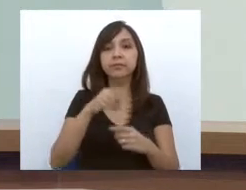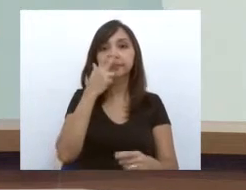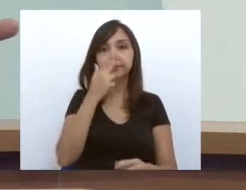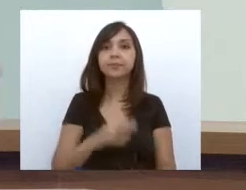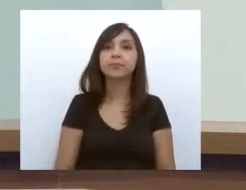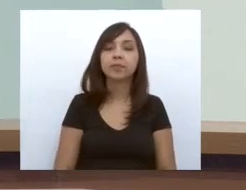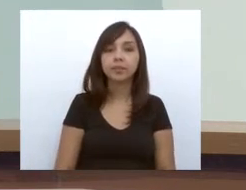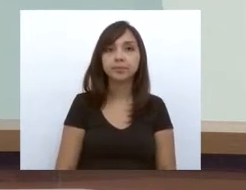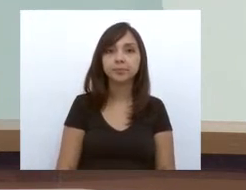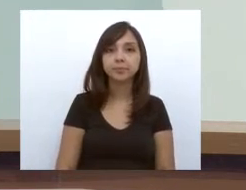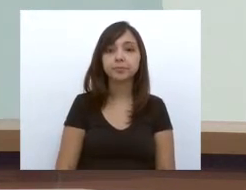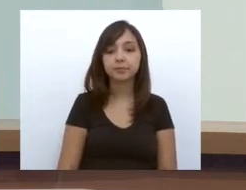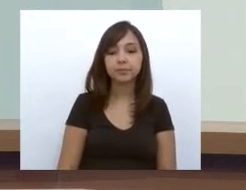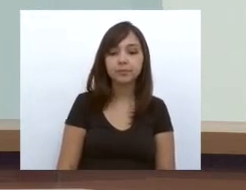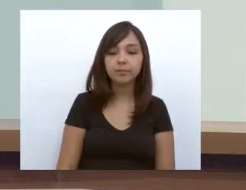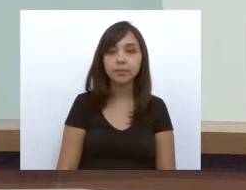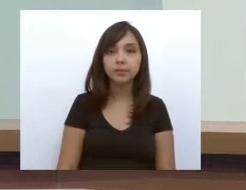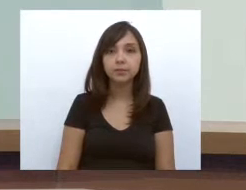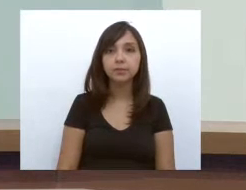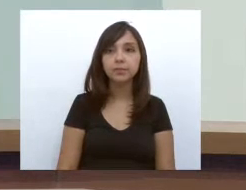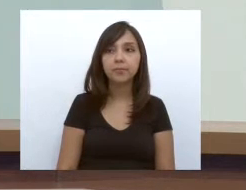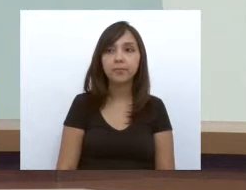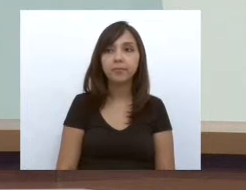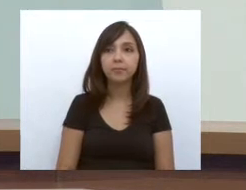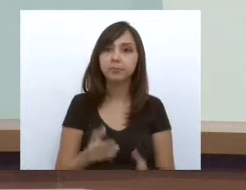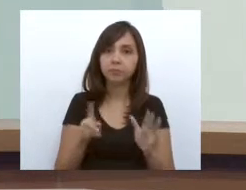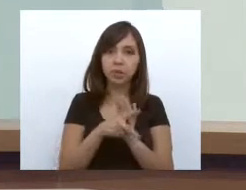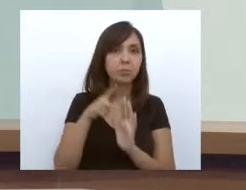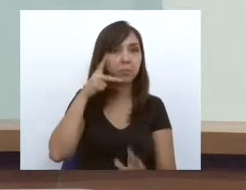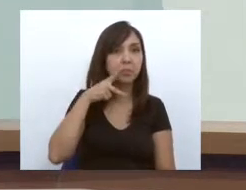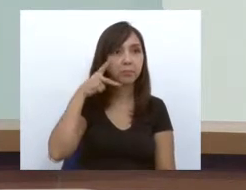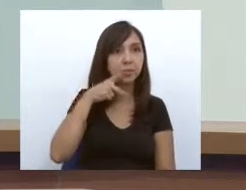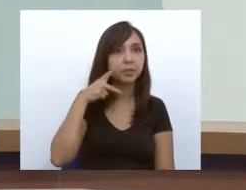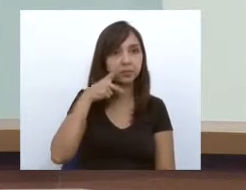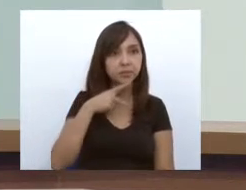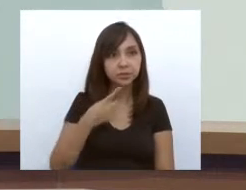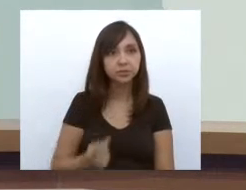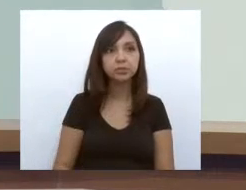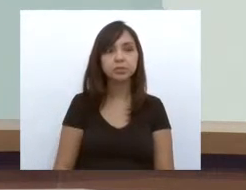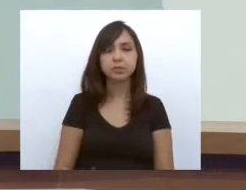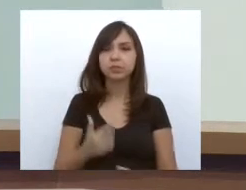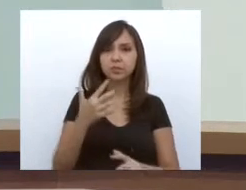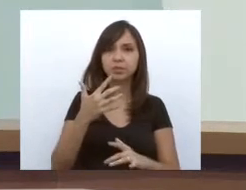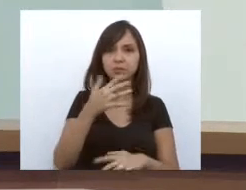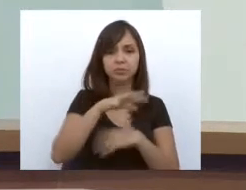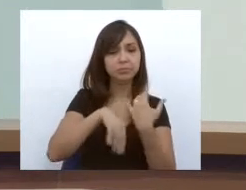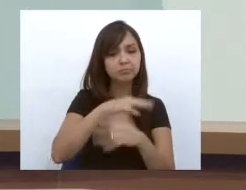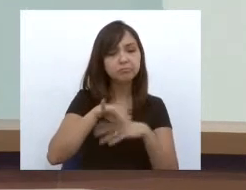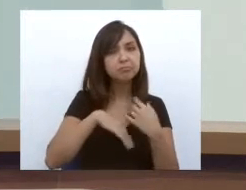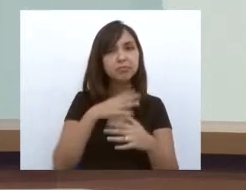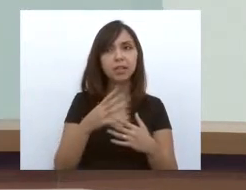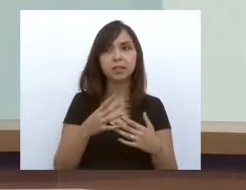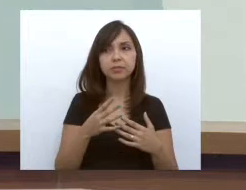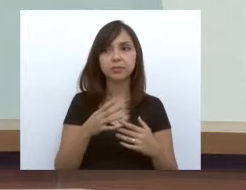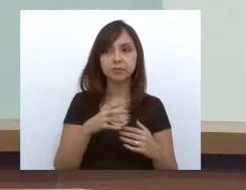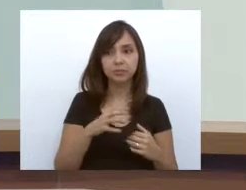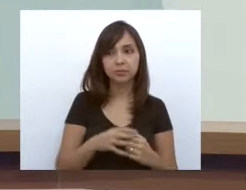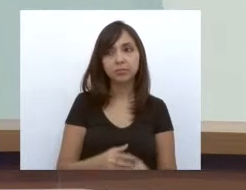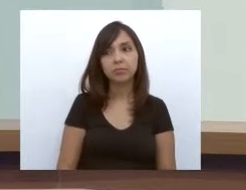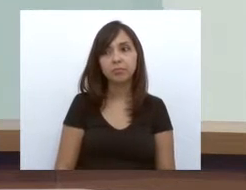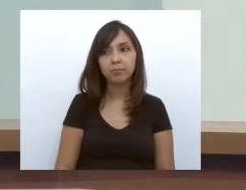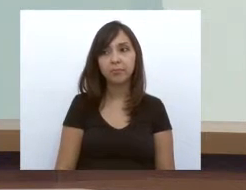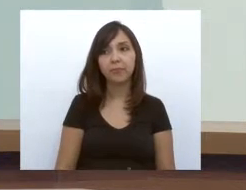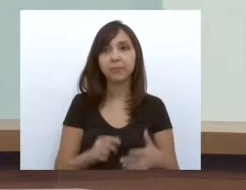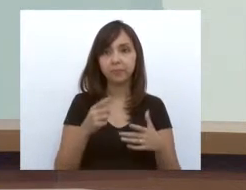Parecia uma eleição eleitoral para parlamentar, para a prefeitura. Estava mais desorganizada, porque quando é